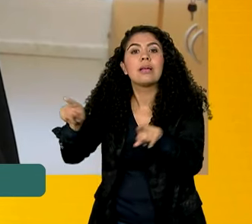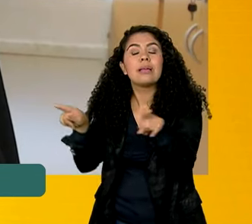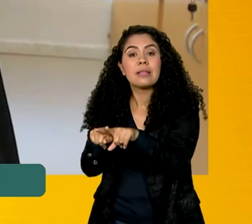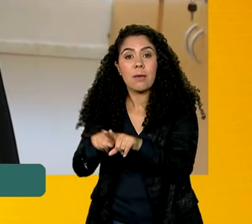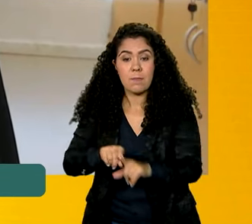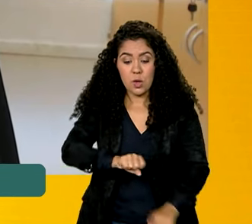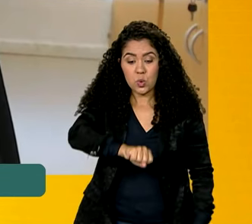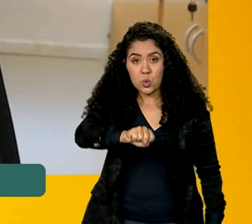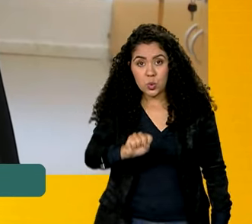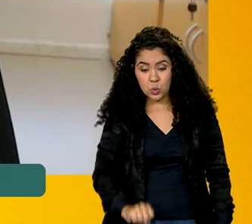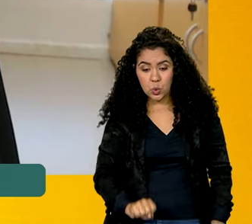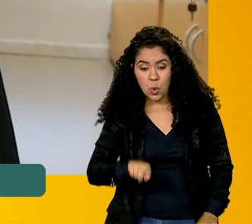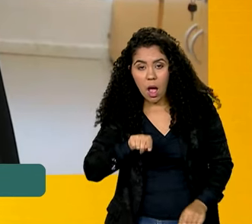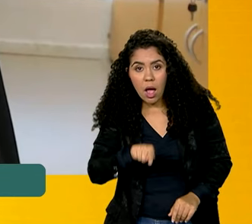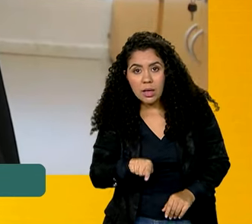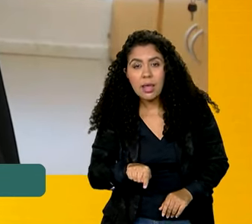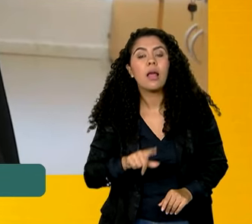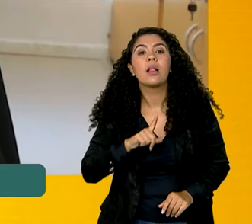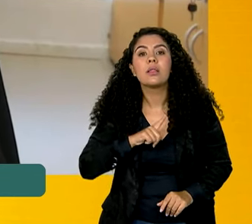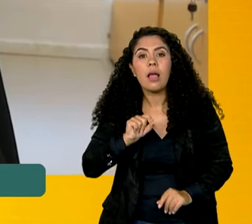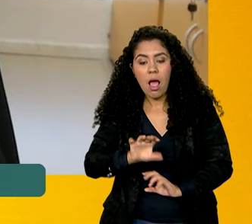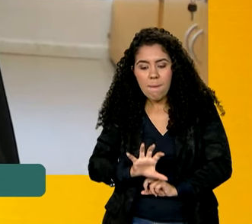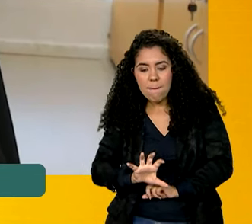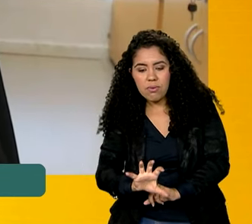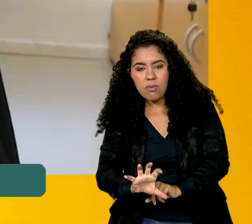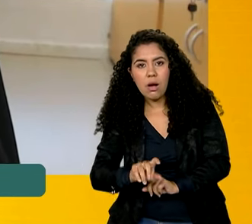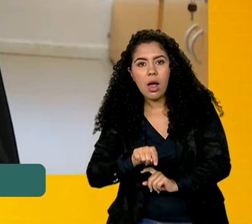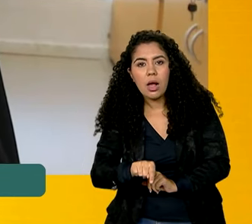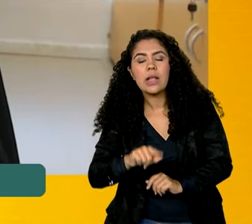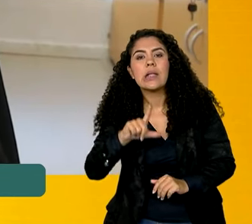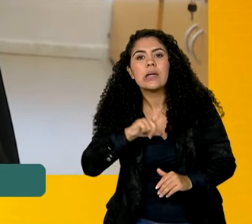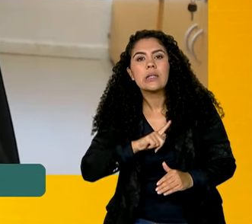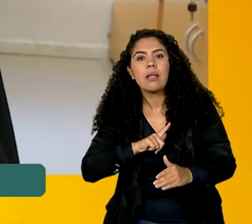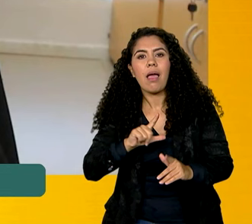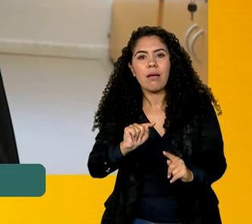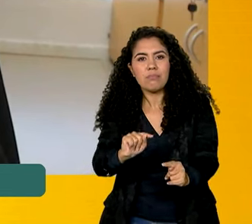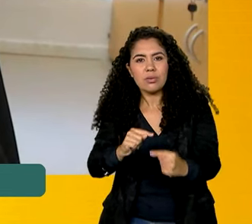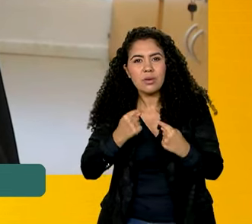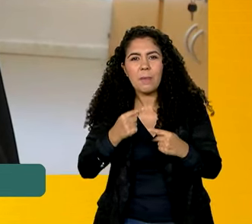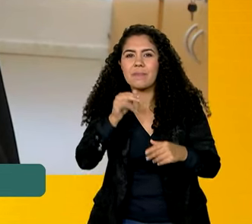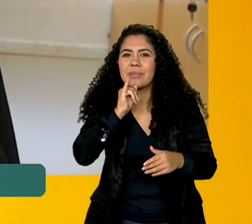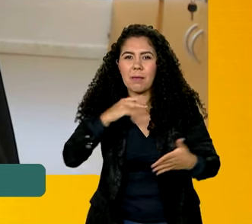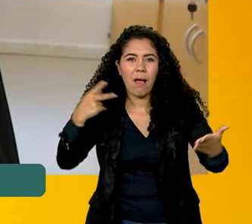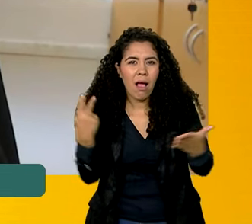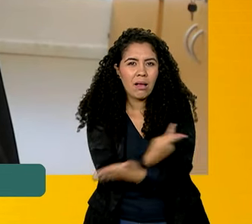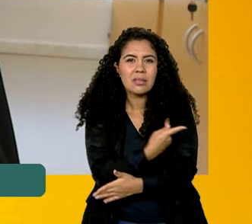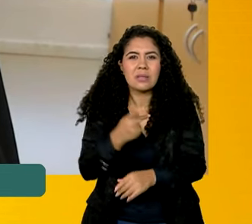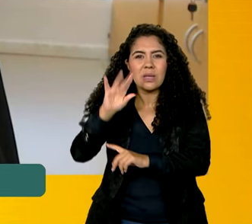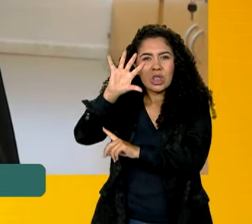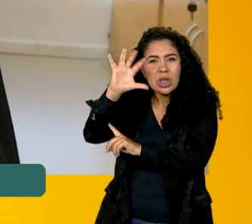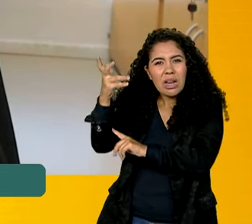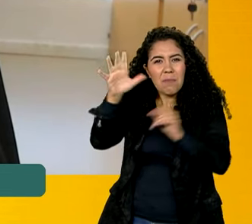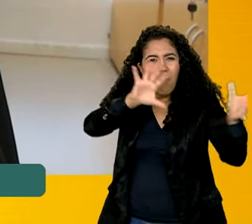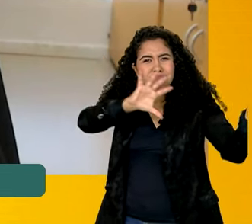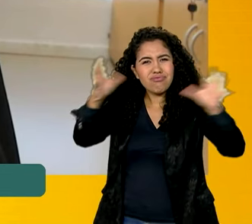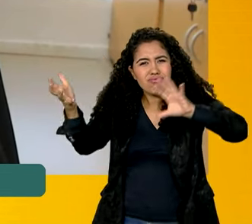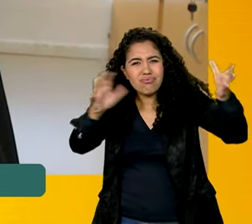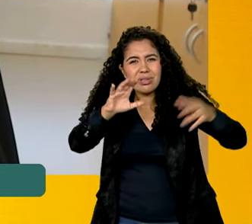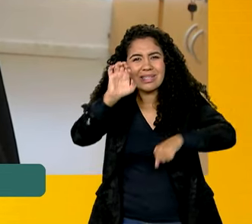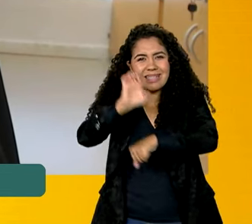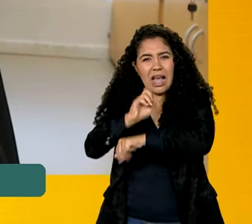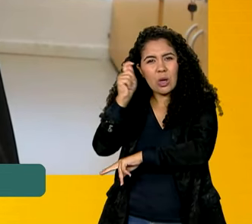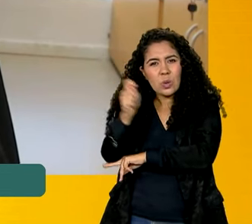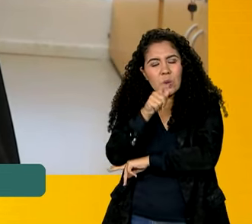Sul vivencia, inclusive, com essa questão agora, né, dos desastres no Rio Grande do Sul, uma